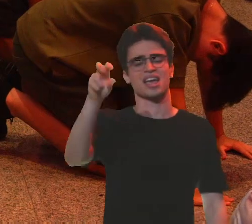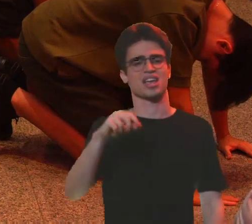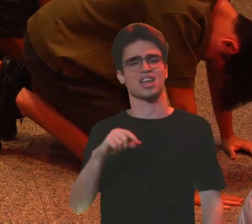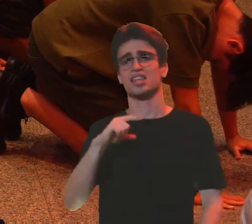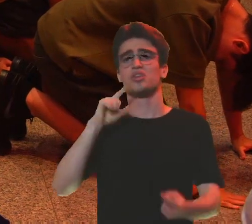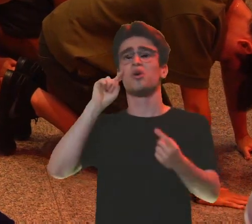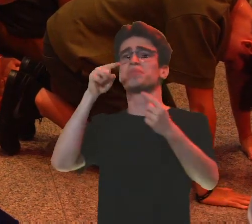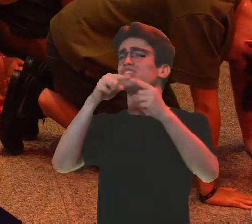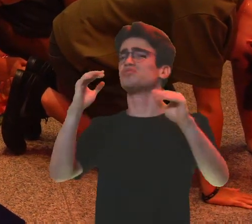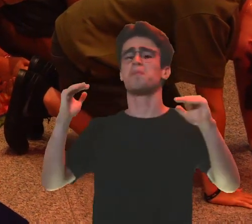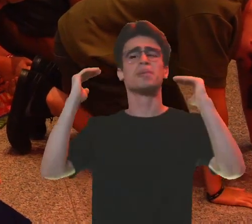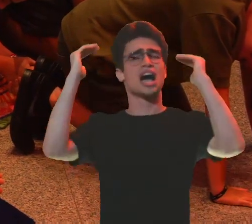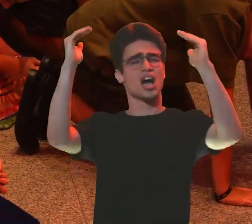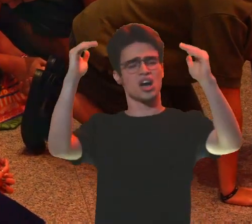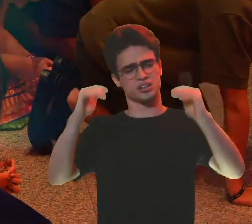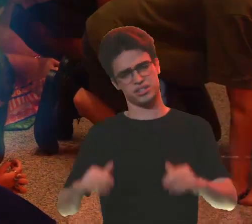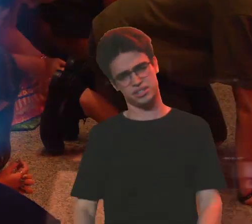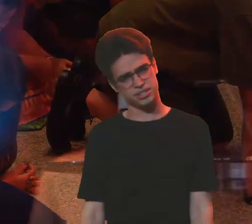maior.